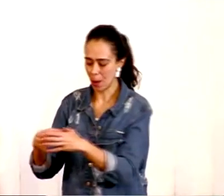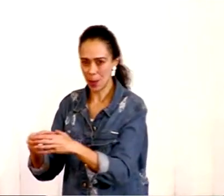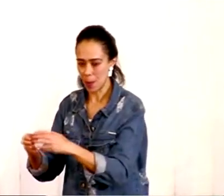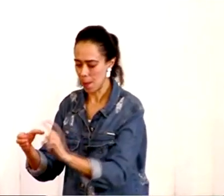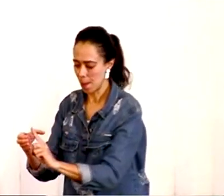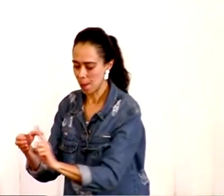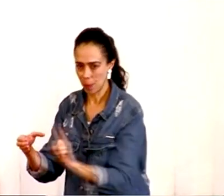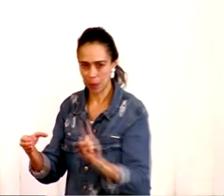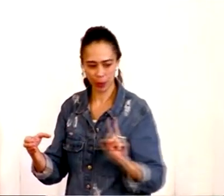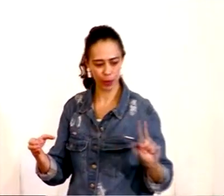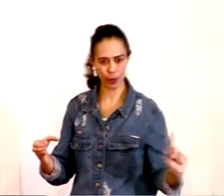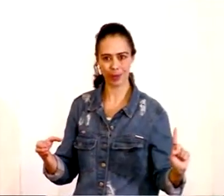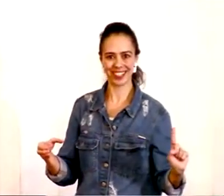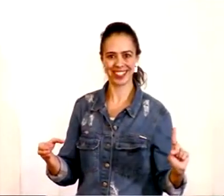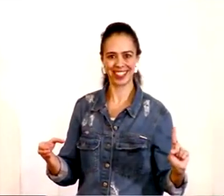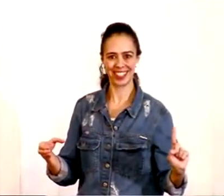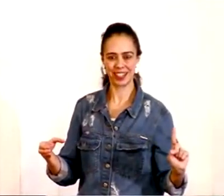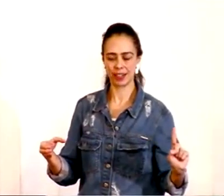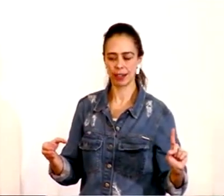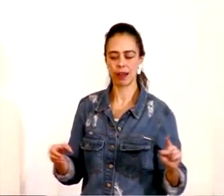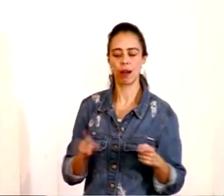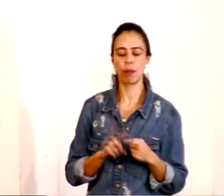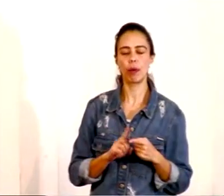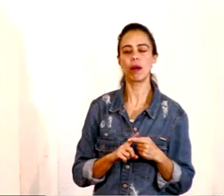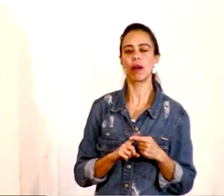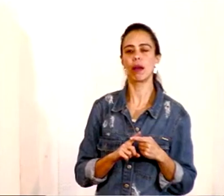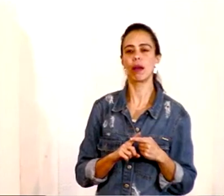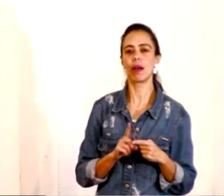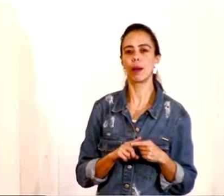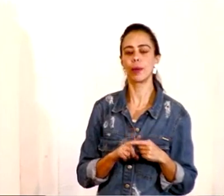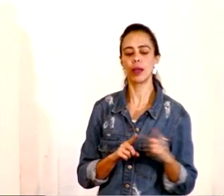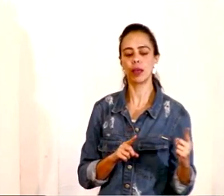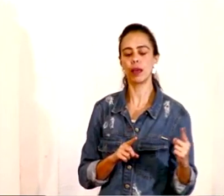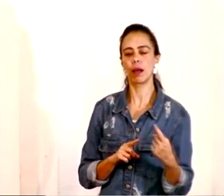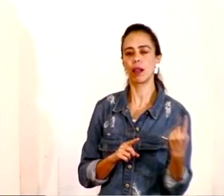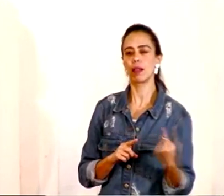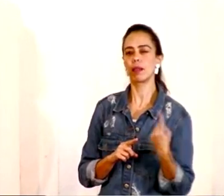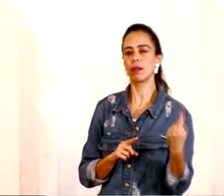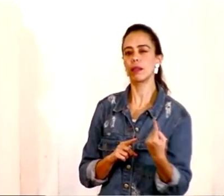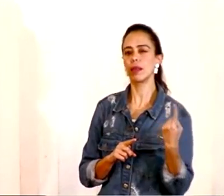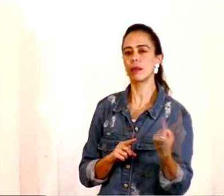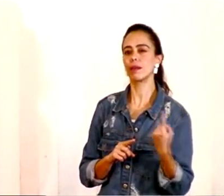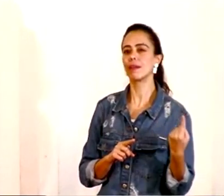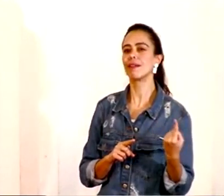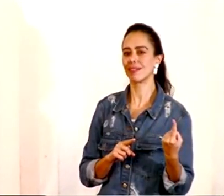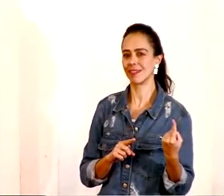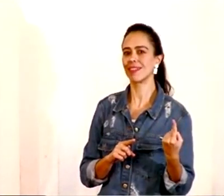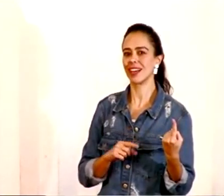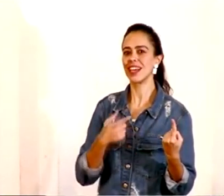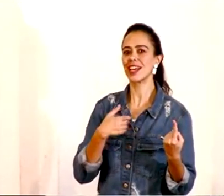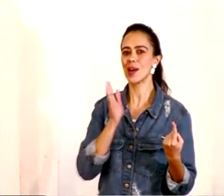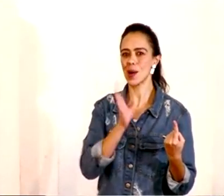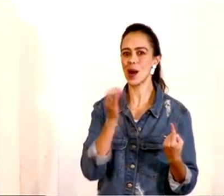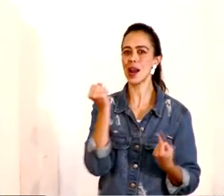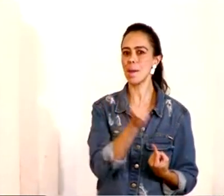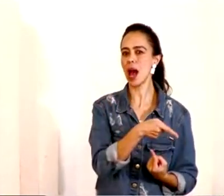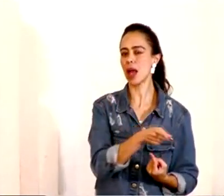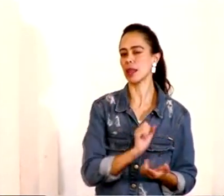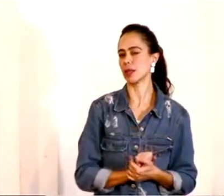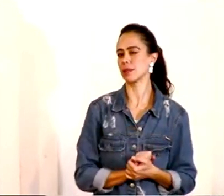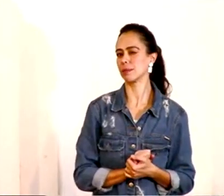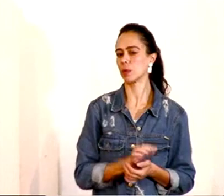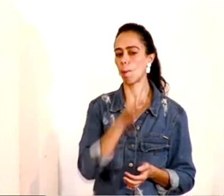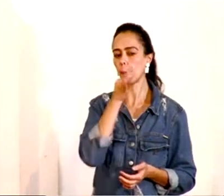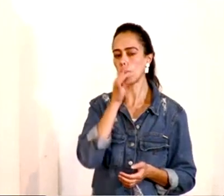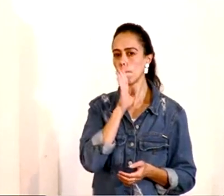escolheu não dominar a sua ira, pelo contrário, externalizar